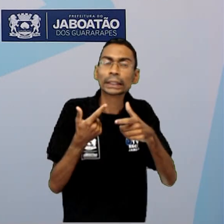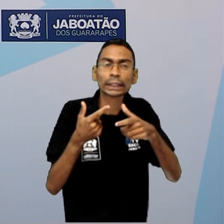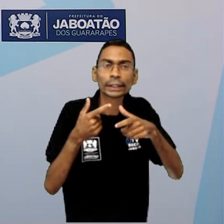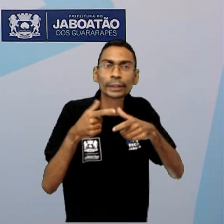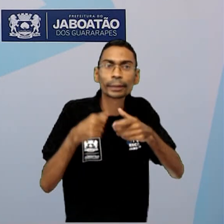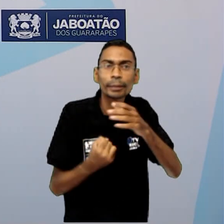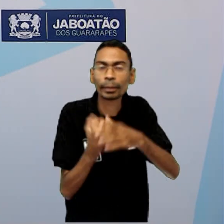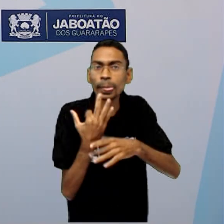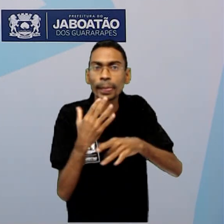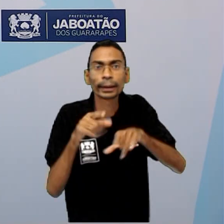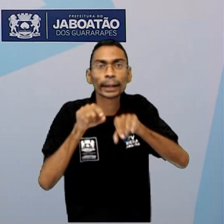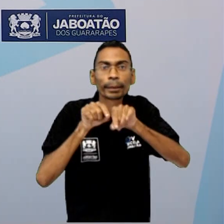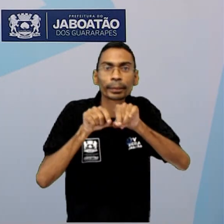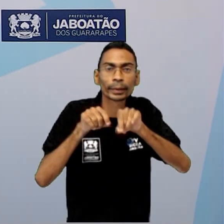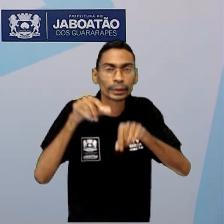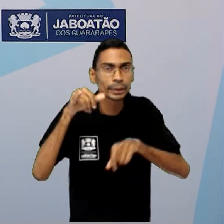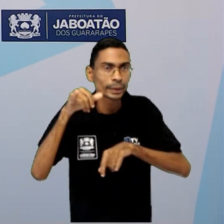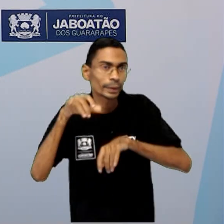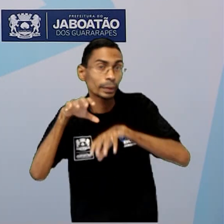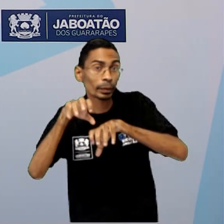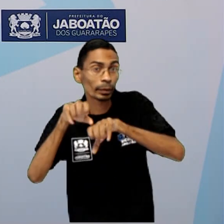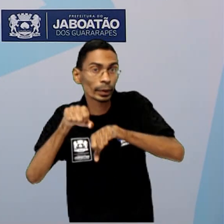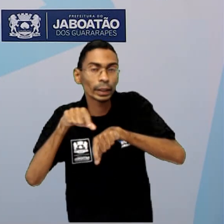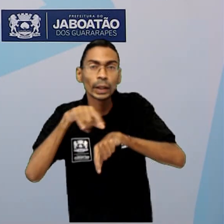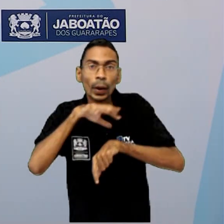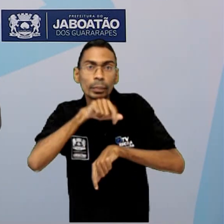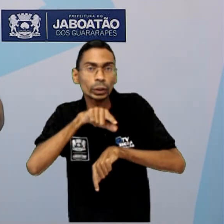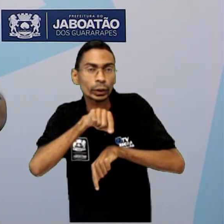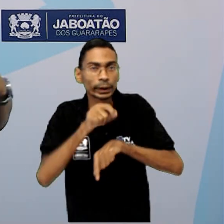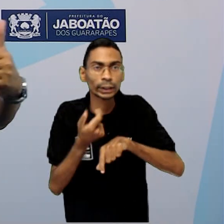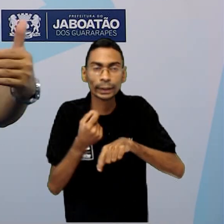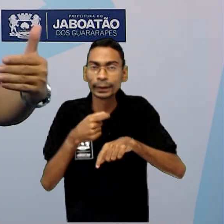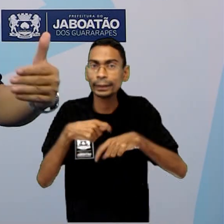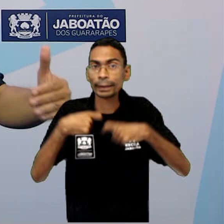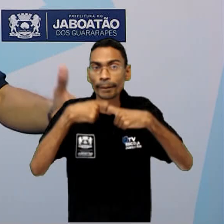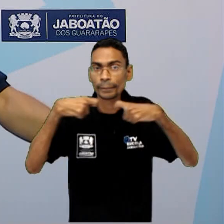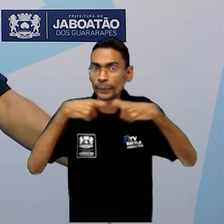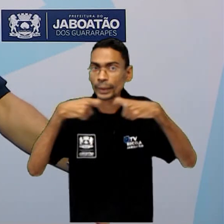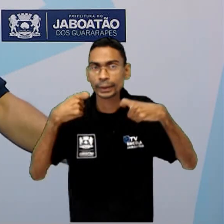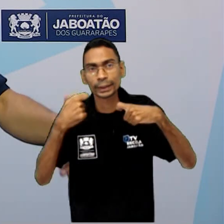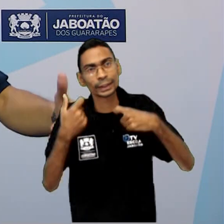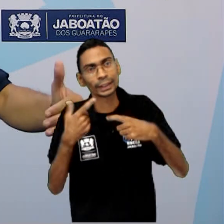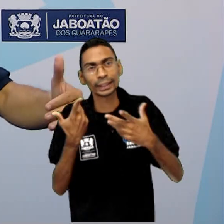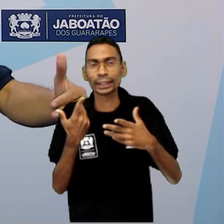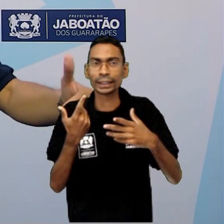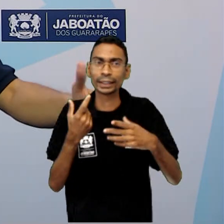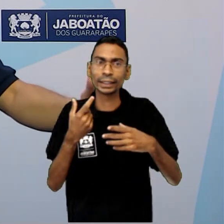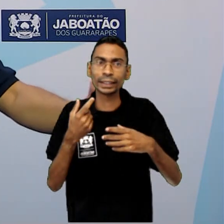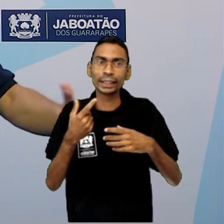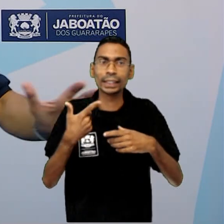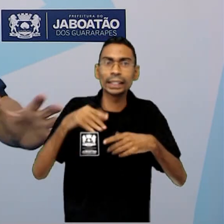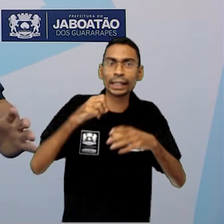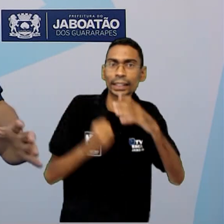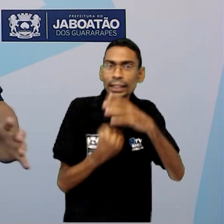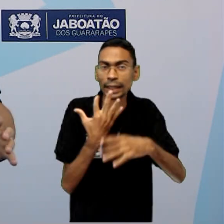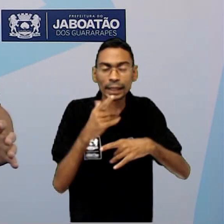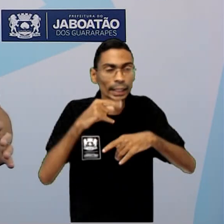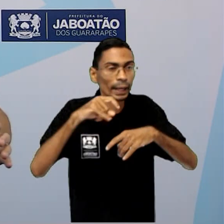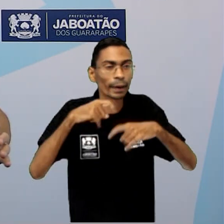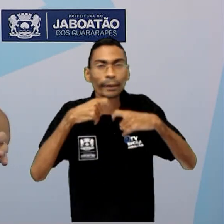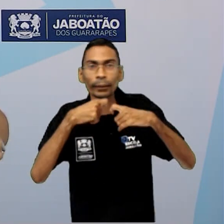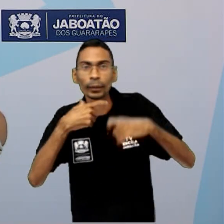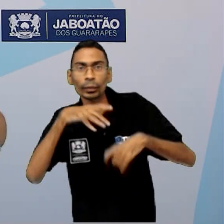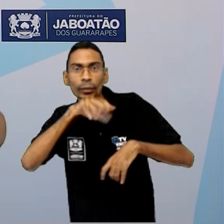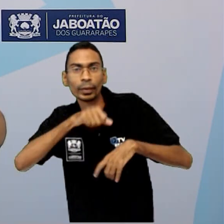como é, professor? Bota meia no bicho? Não, gente, o que é? Você compra um bezerro, compra um bode, um bodinho, um